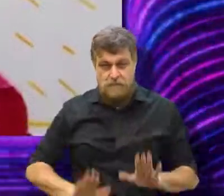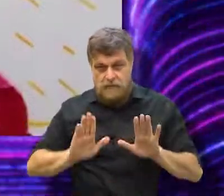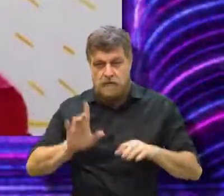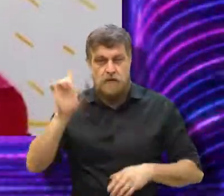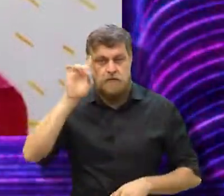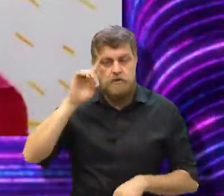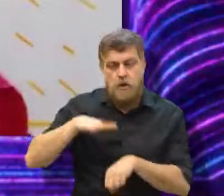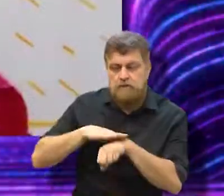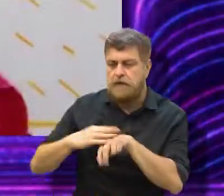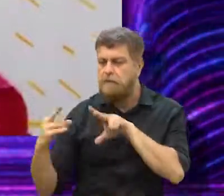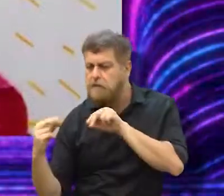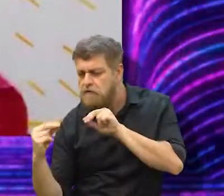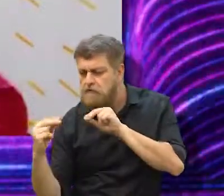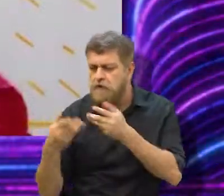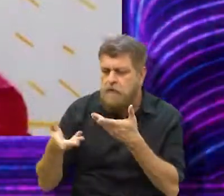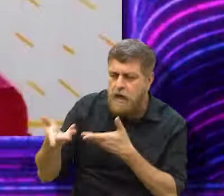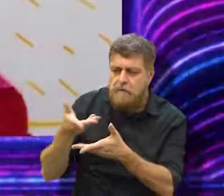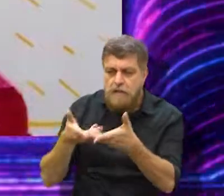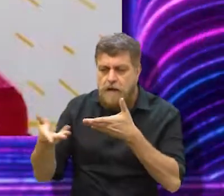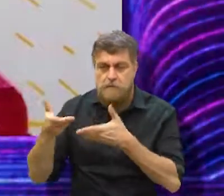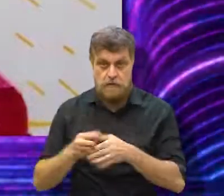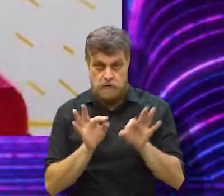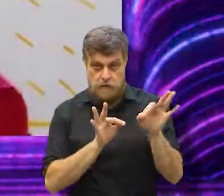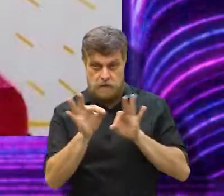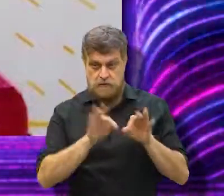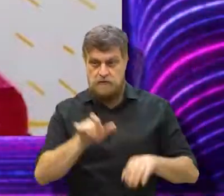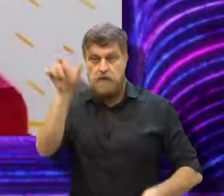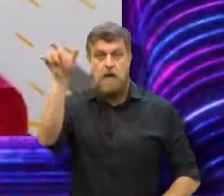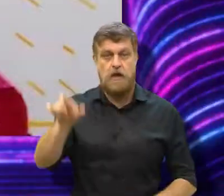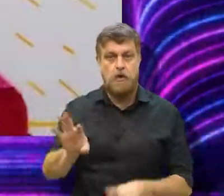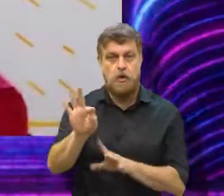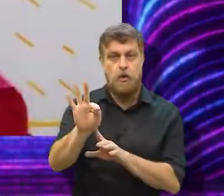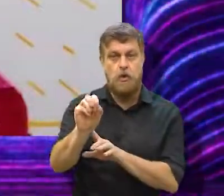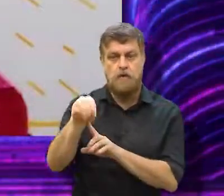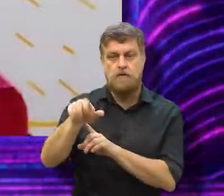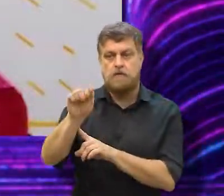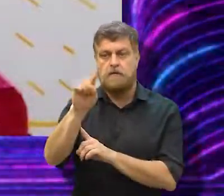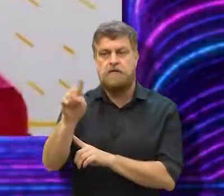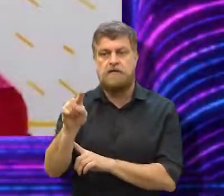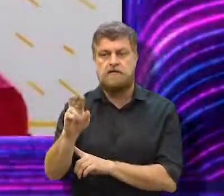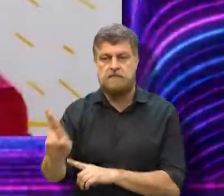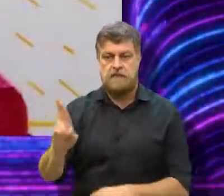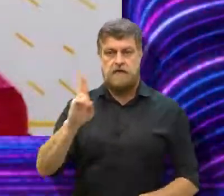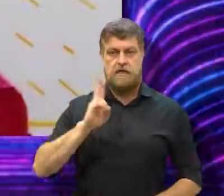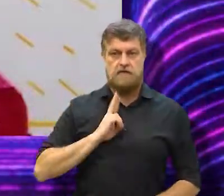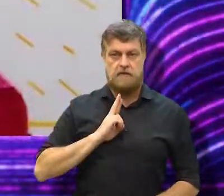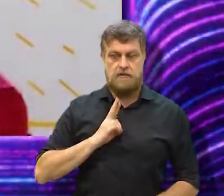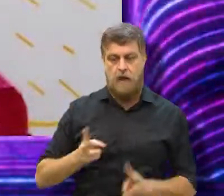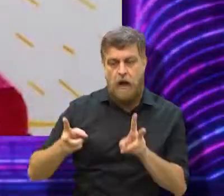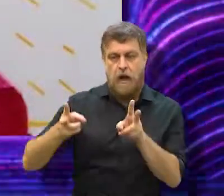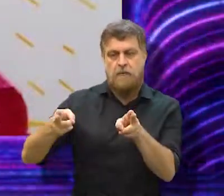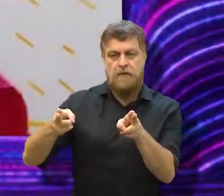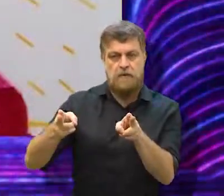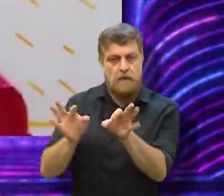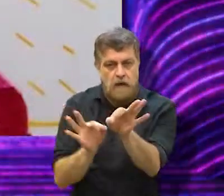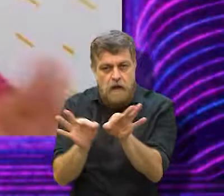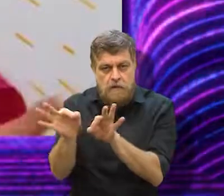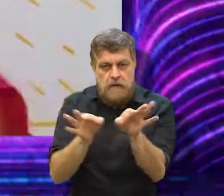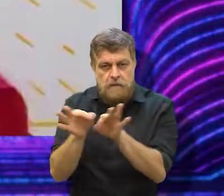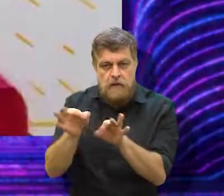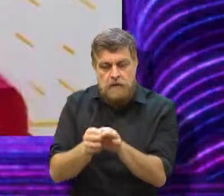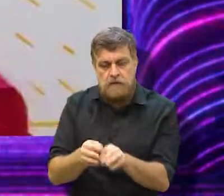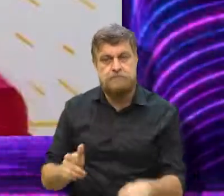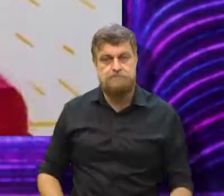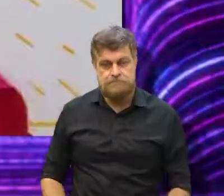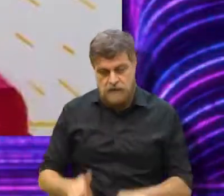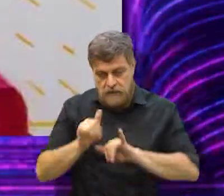nada. E um belo dia eu conversei com ele, falei sobre o projeto, e o Tomás simplesmente falou: eu quero fazer um teaser, quero pra ajudar